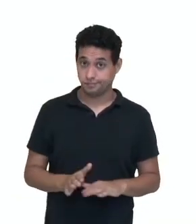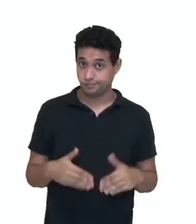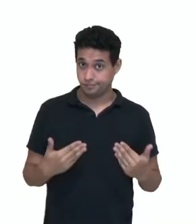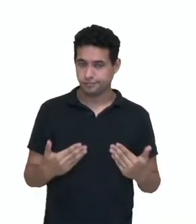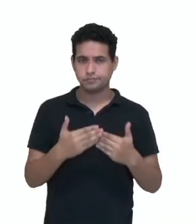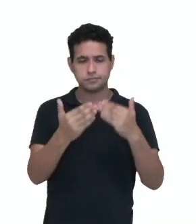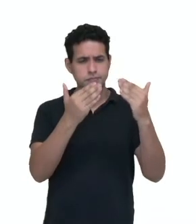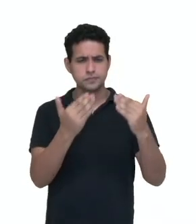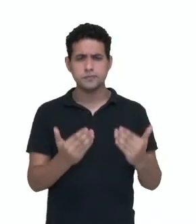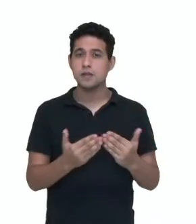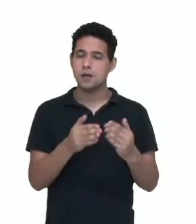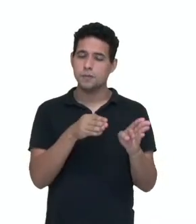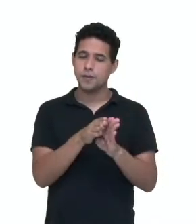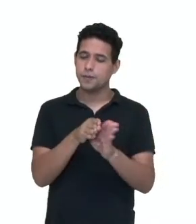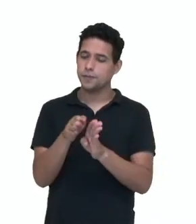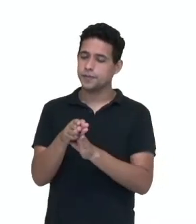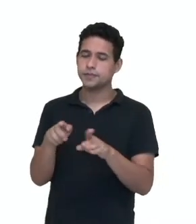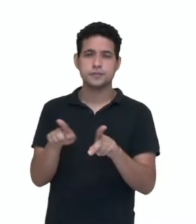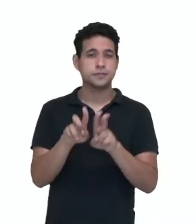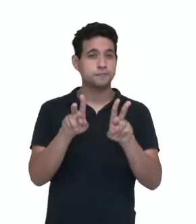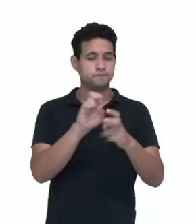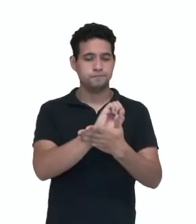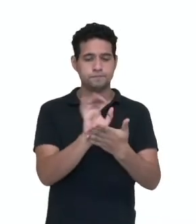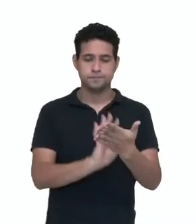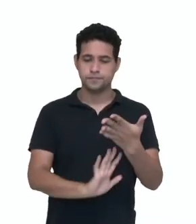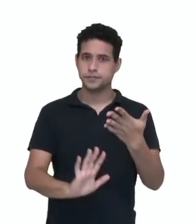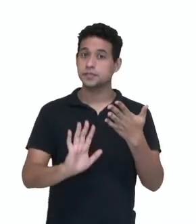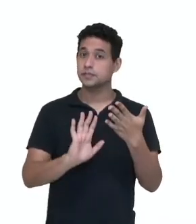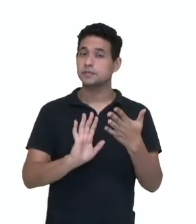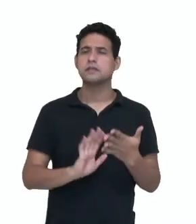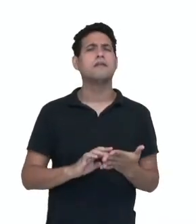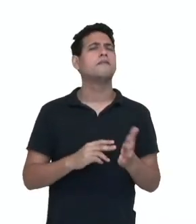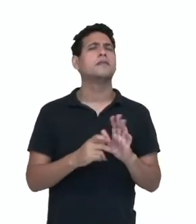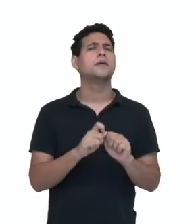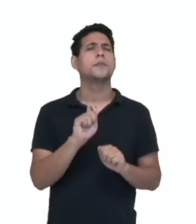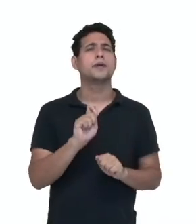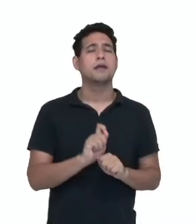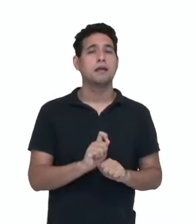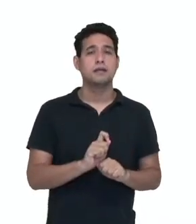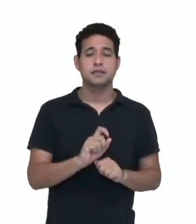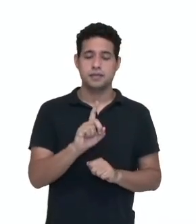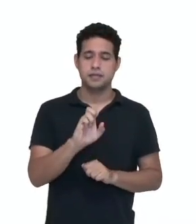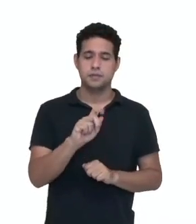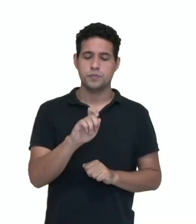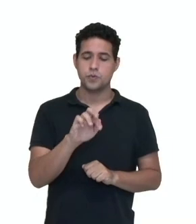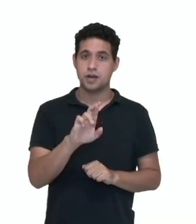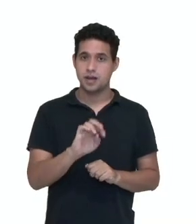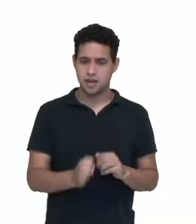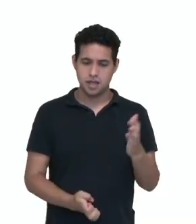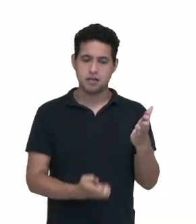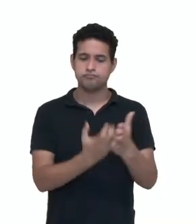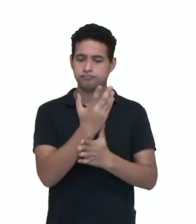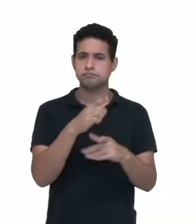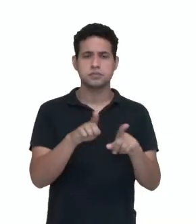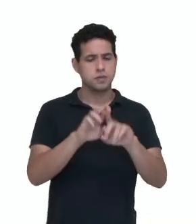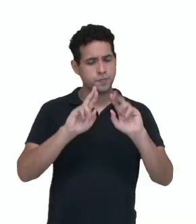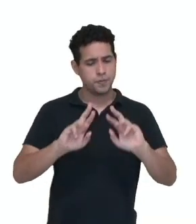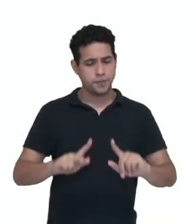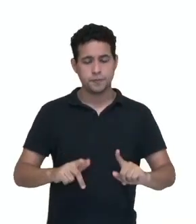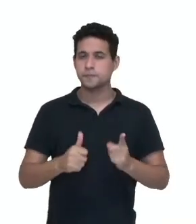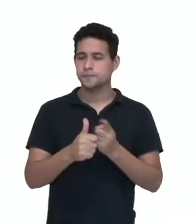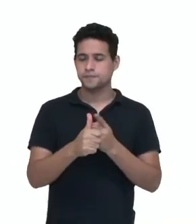vamos a las orientações para essa atividade. Vas a elegir um deporte para produzir frases.